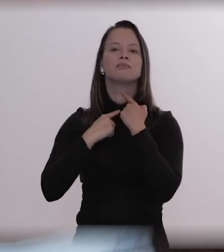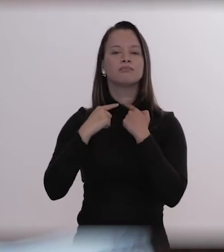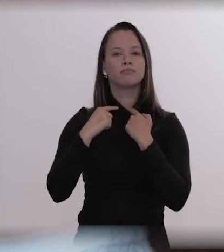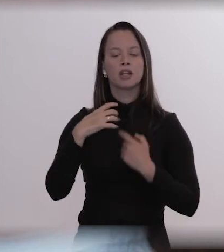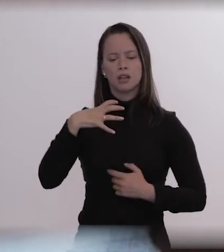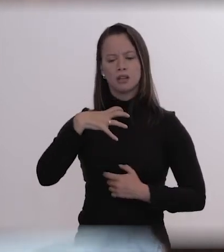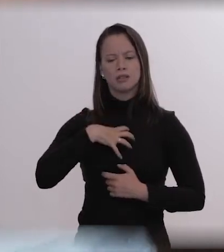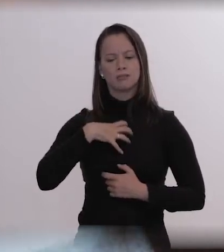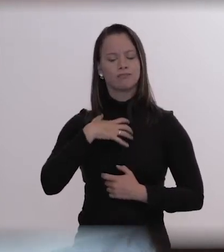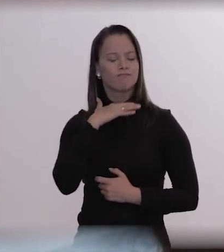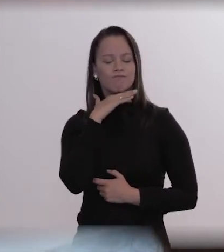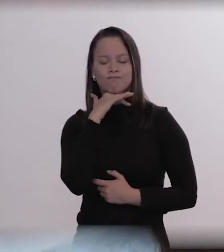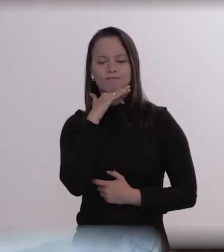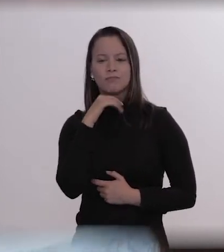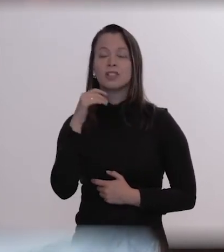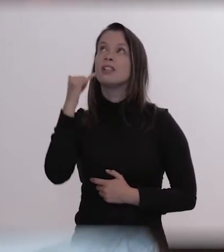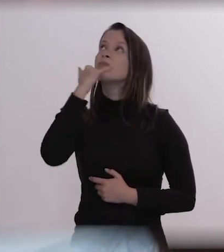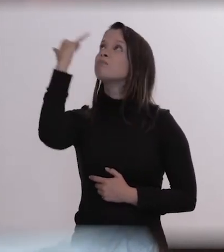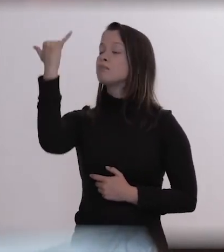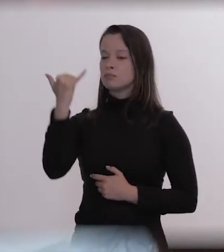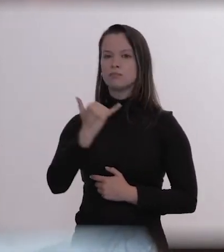estou bem. Ele vai me perdoar.